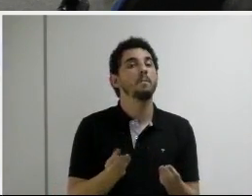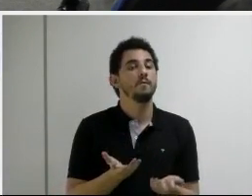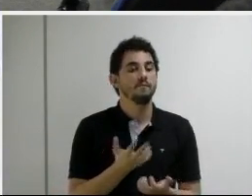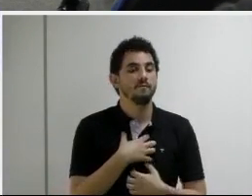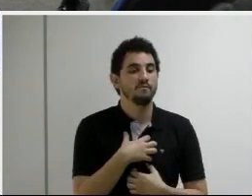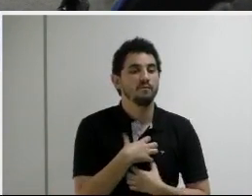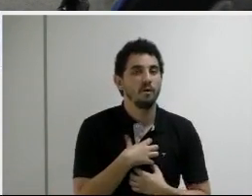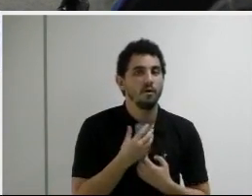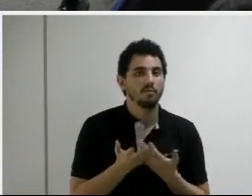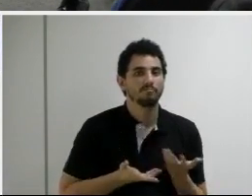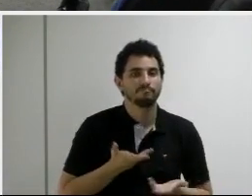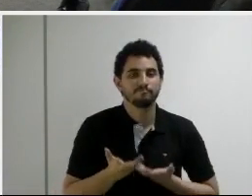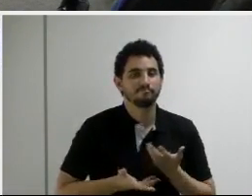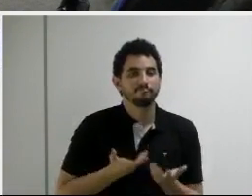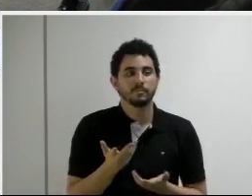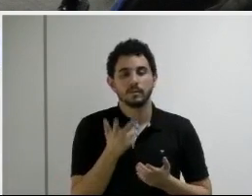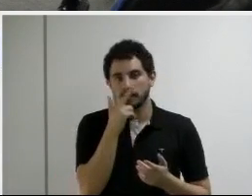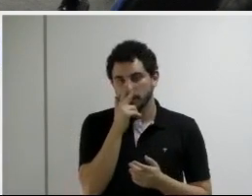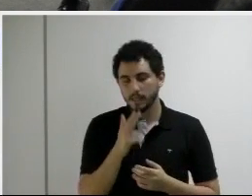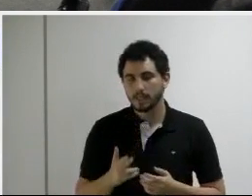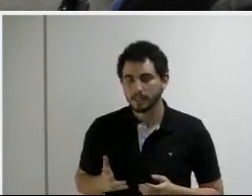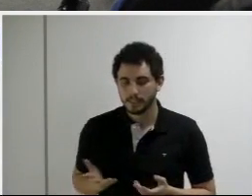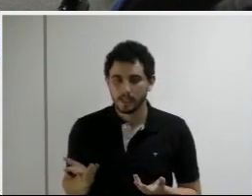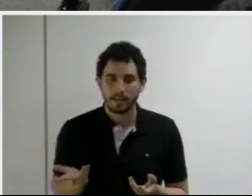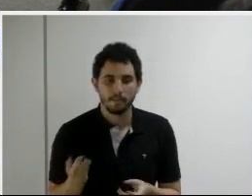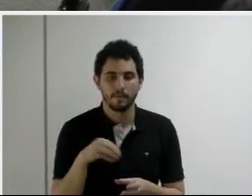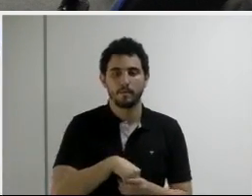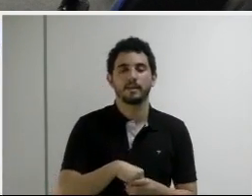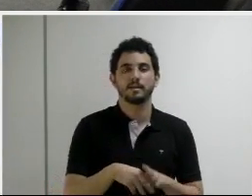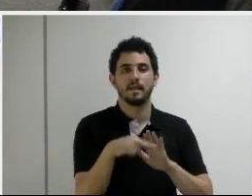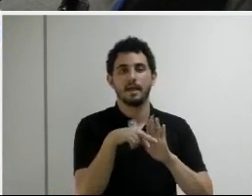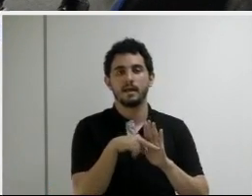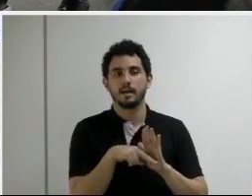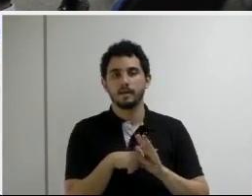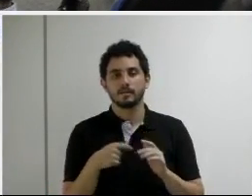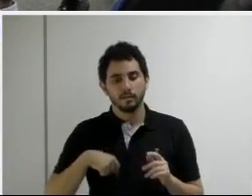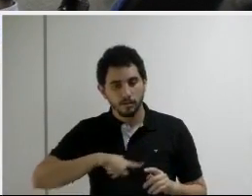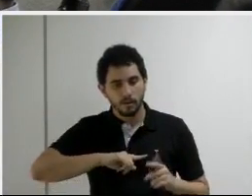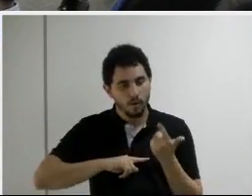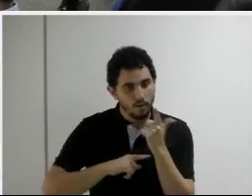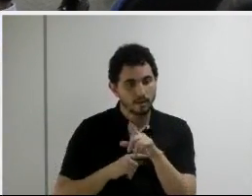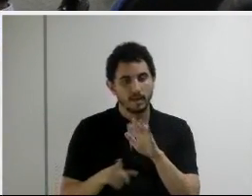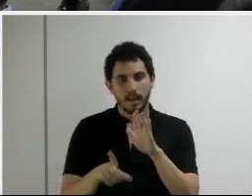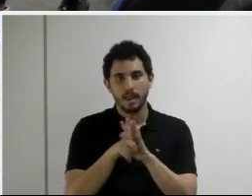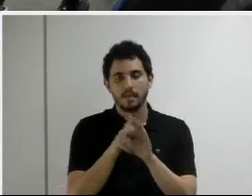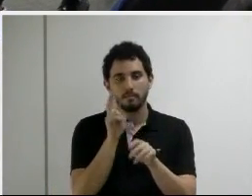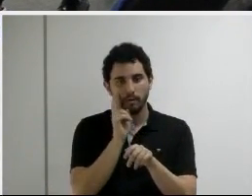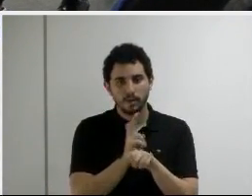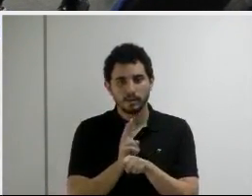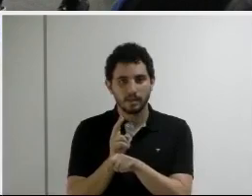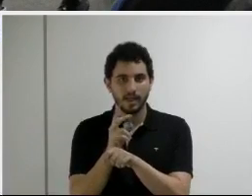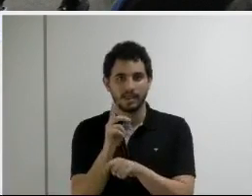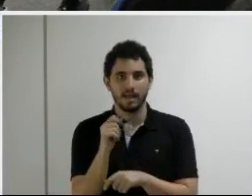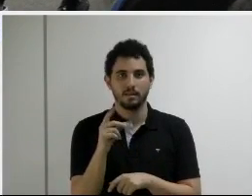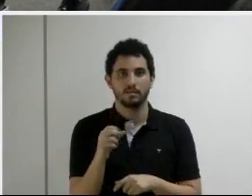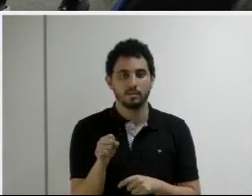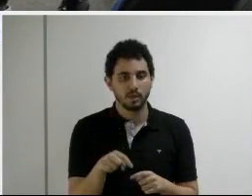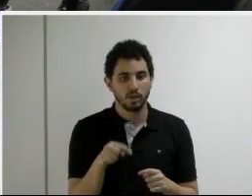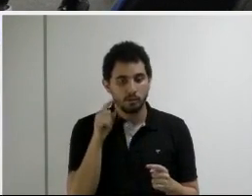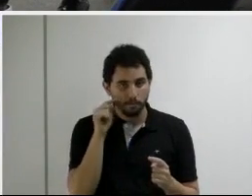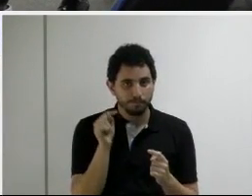como eventualmente se implementem as regras para que a gente consiga ter uma lei de proteção de dados que tem um objetivo